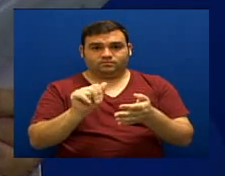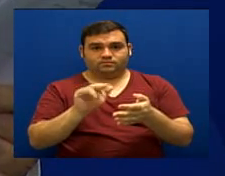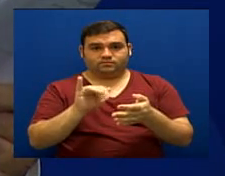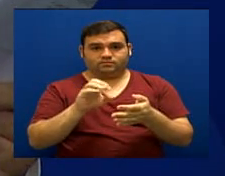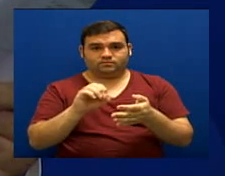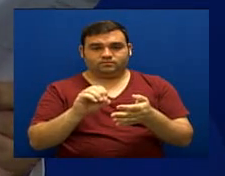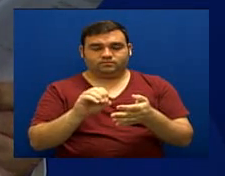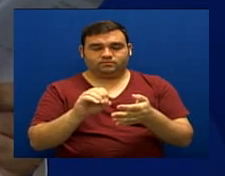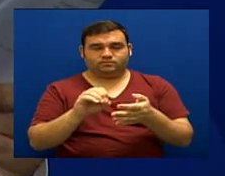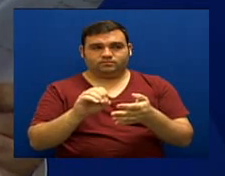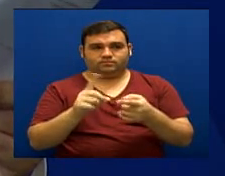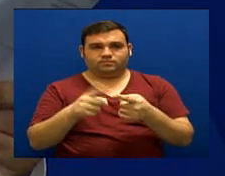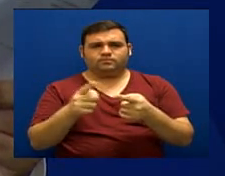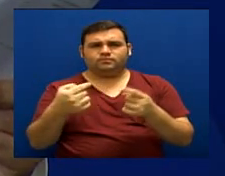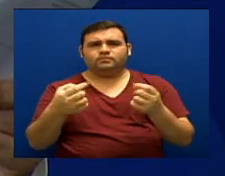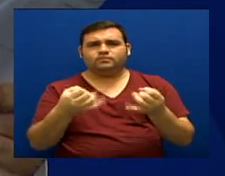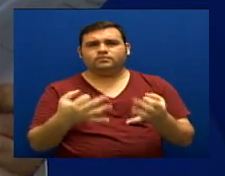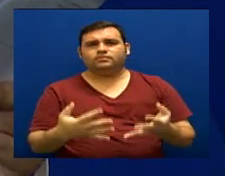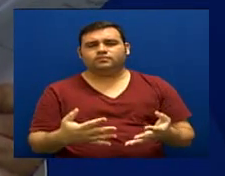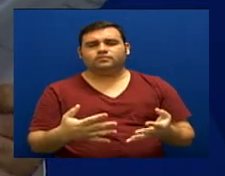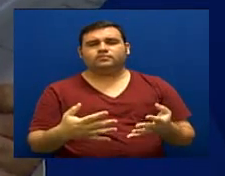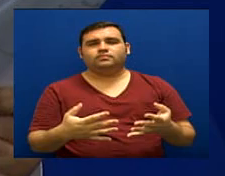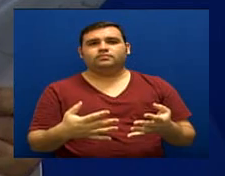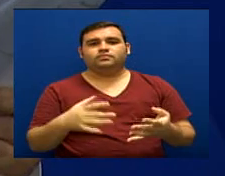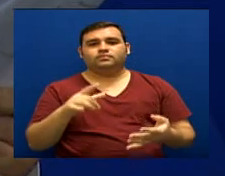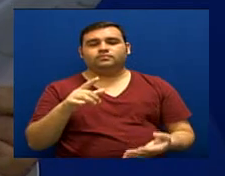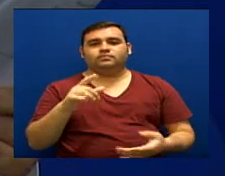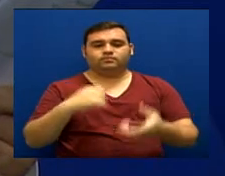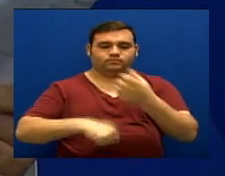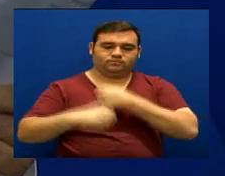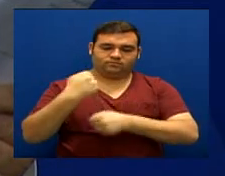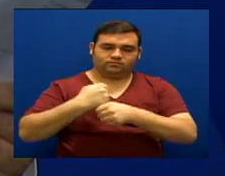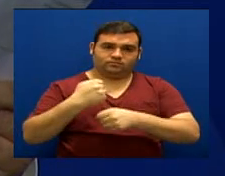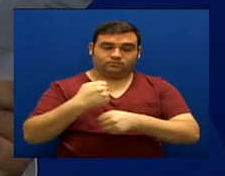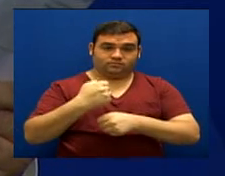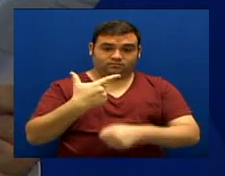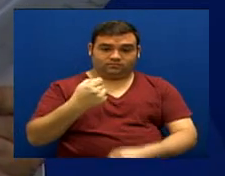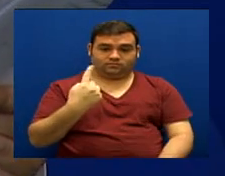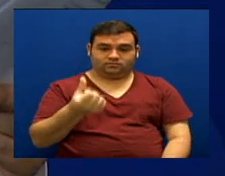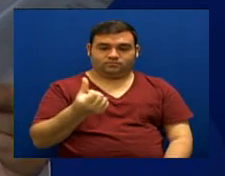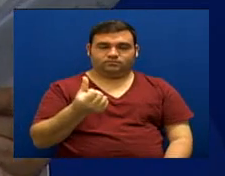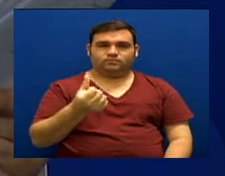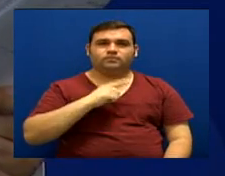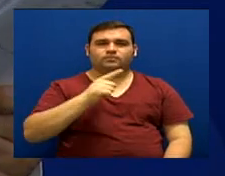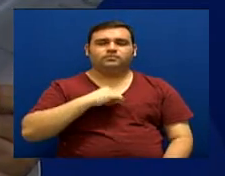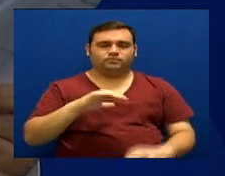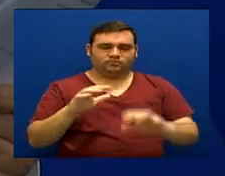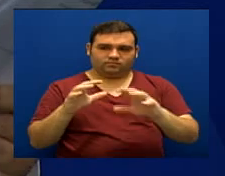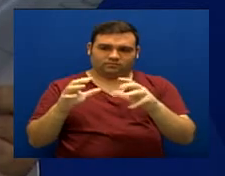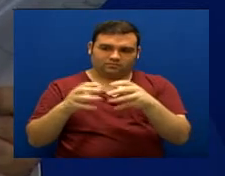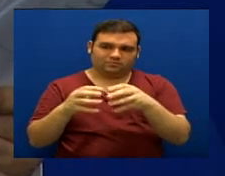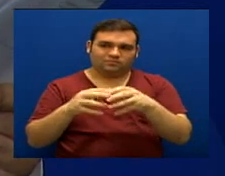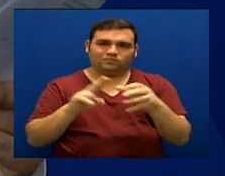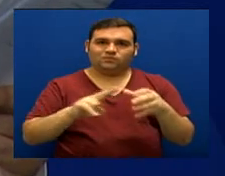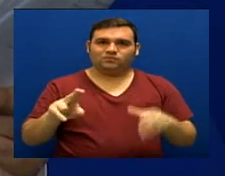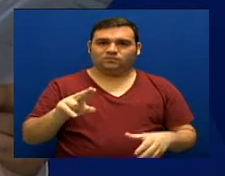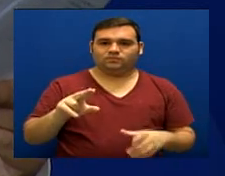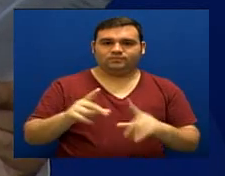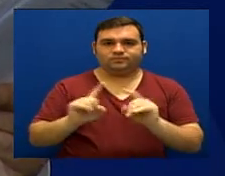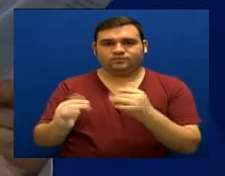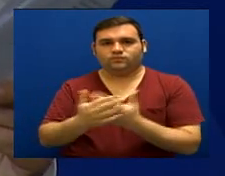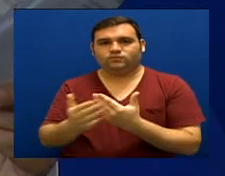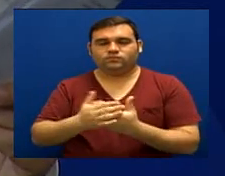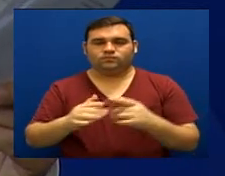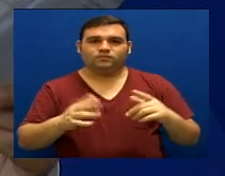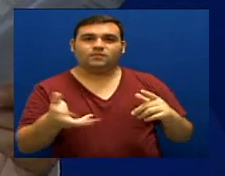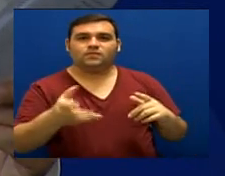família é em relação ao lodo 2016 existe um órgão o denominado comissão de